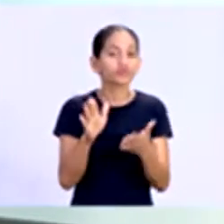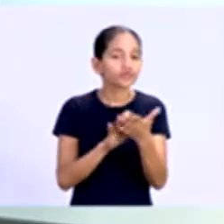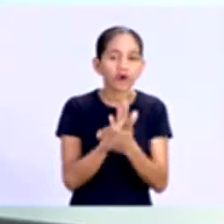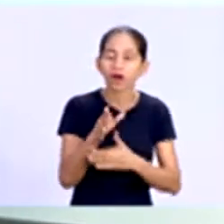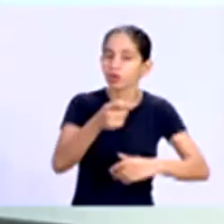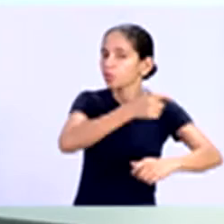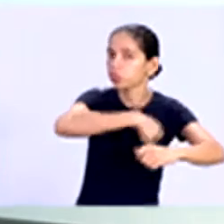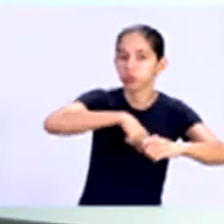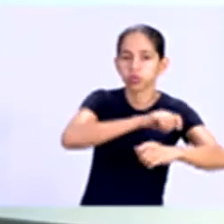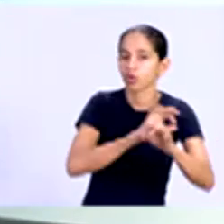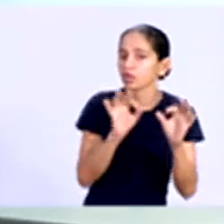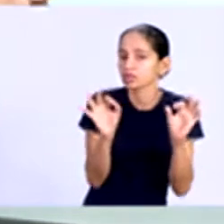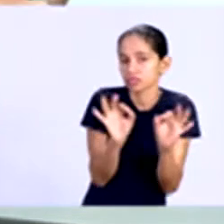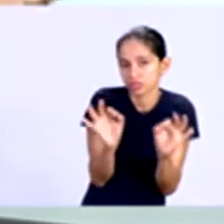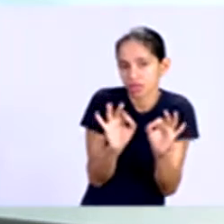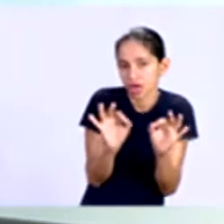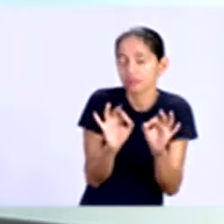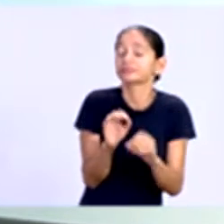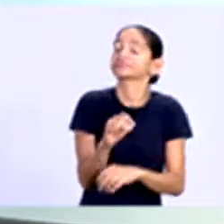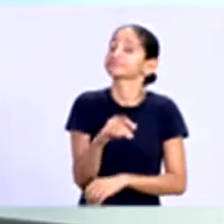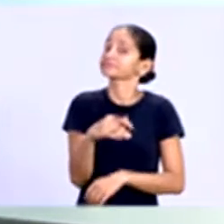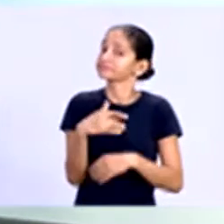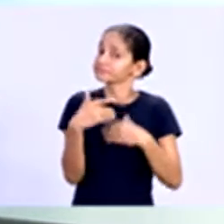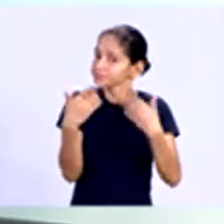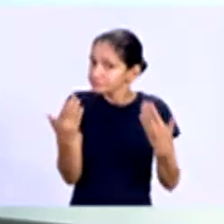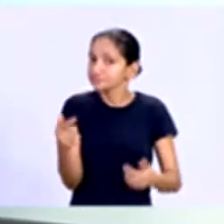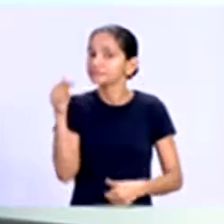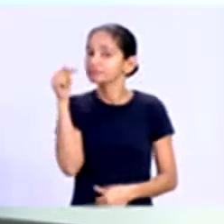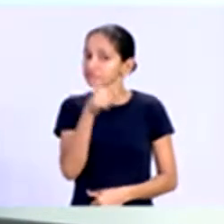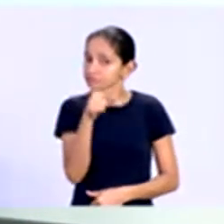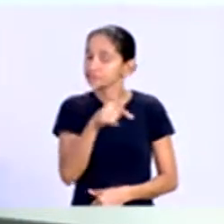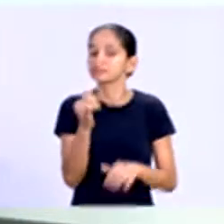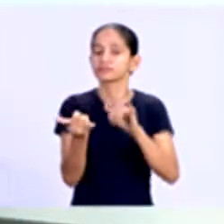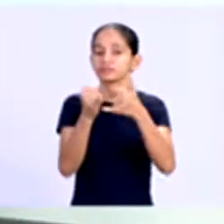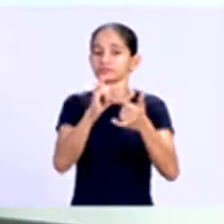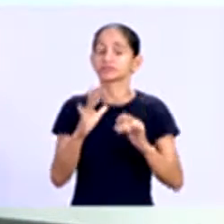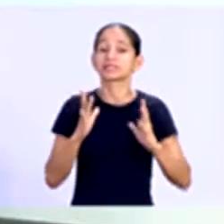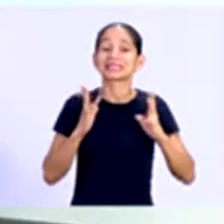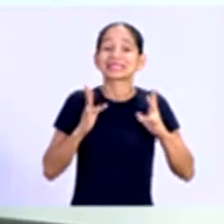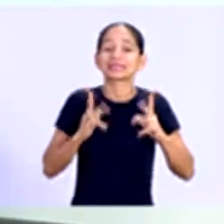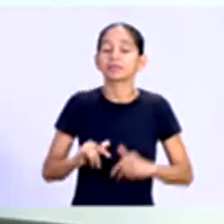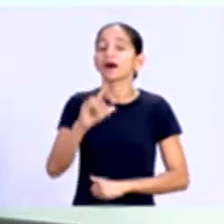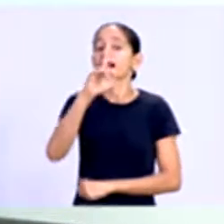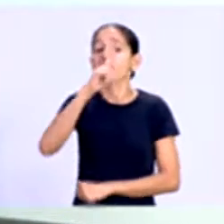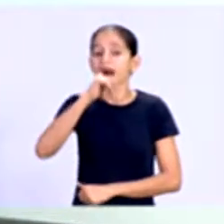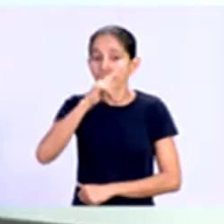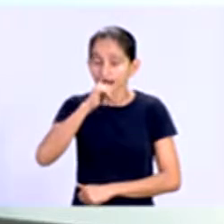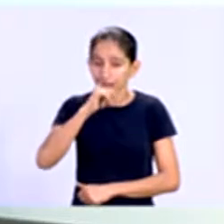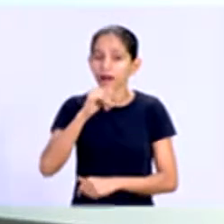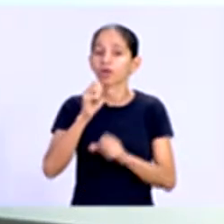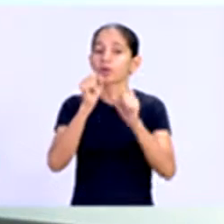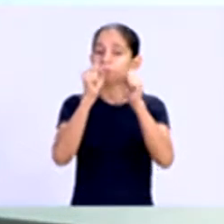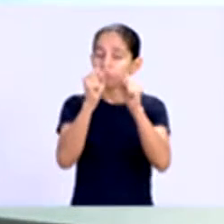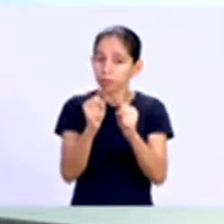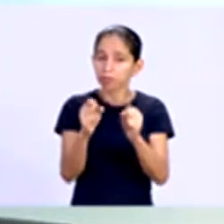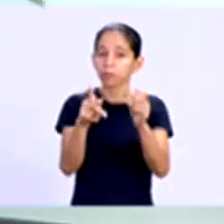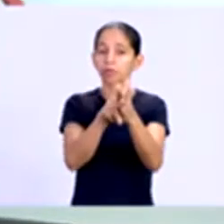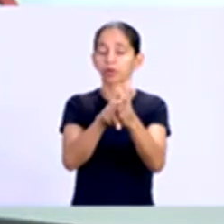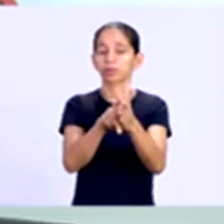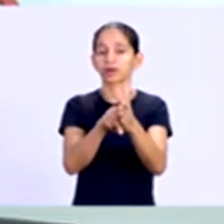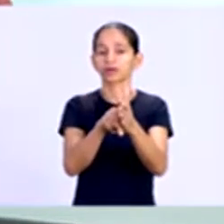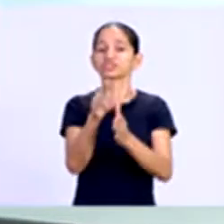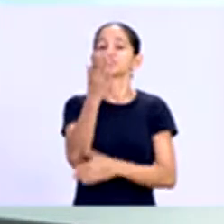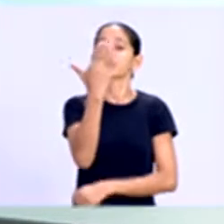veremos na nossa próxima videoaula. Eles podem ser higienizados com água sanitária própria